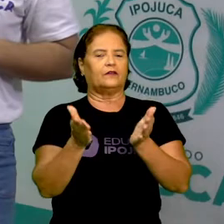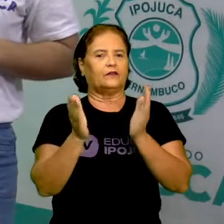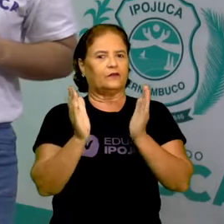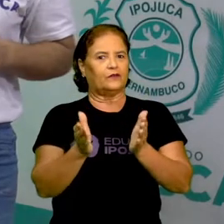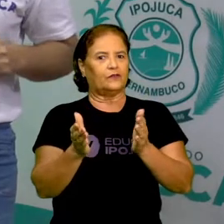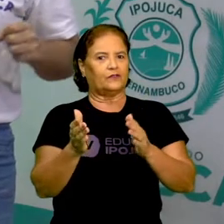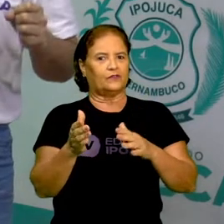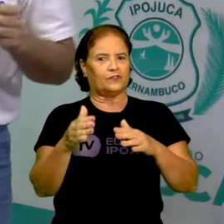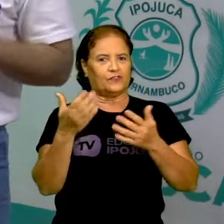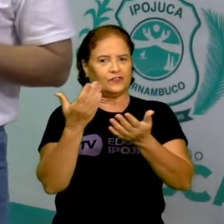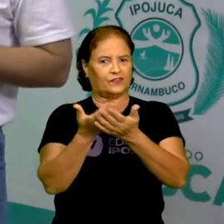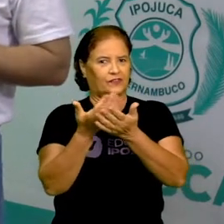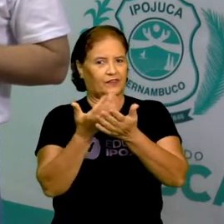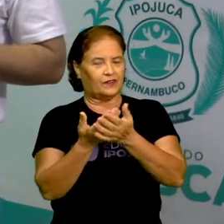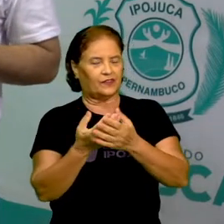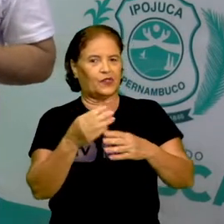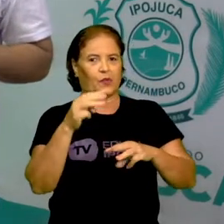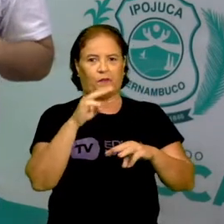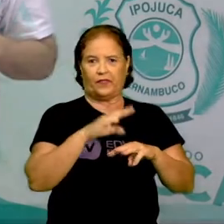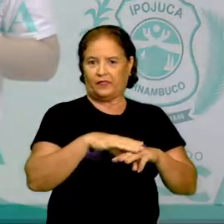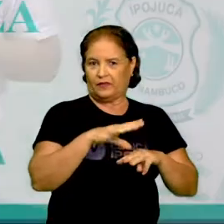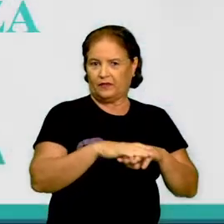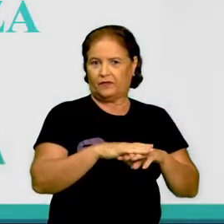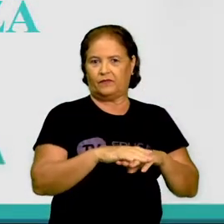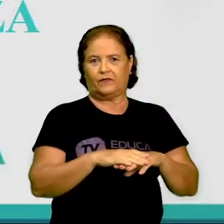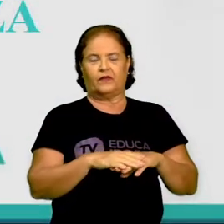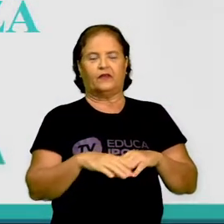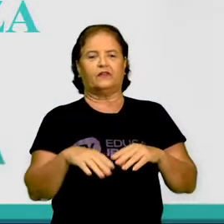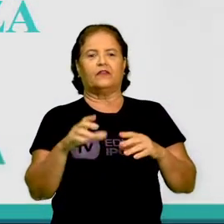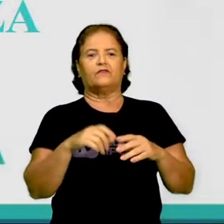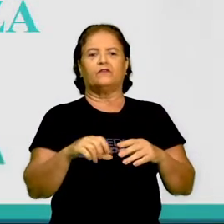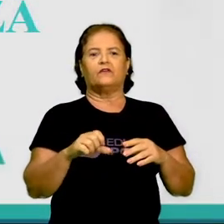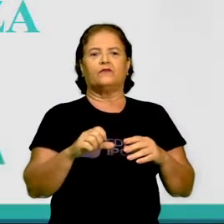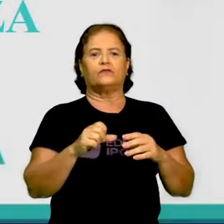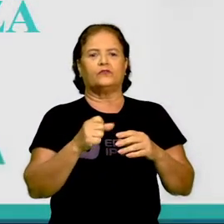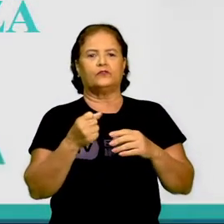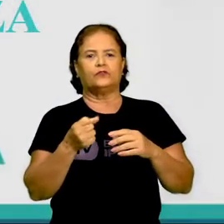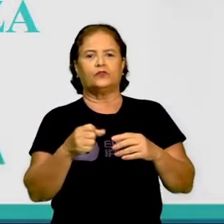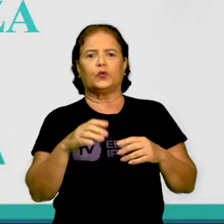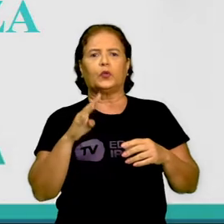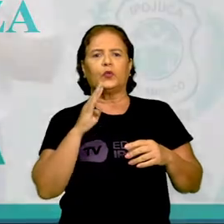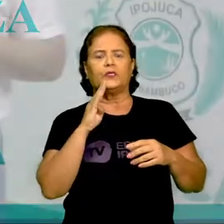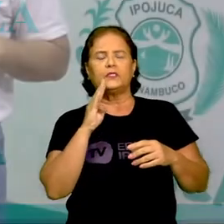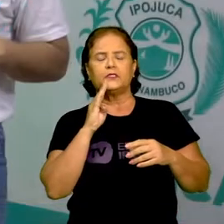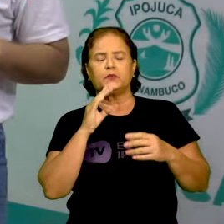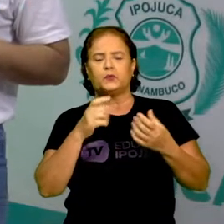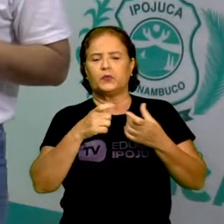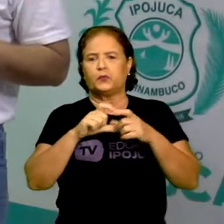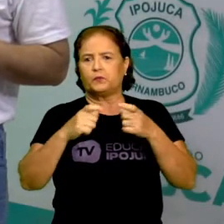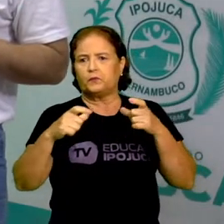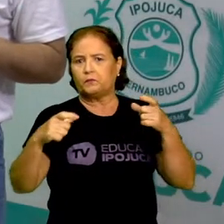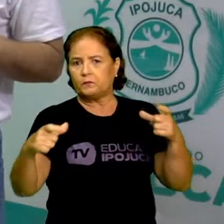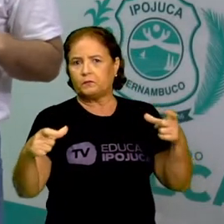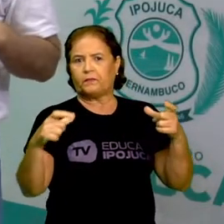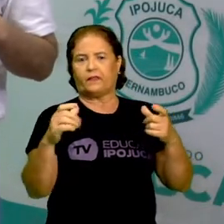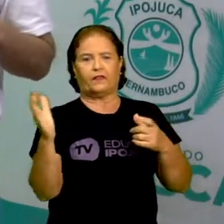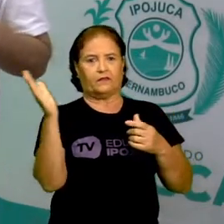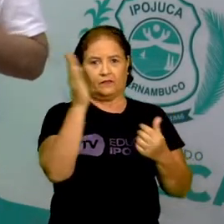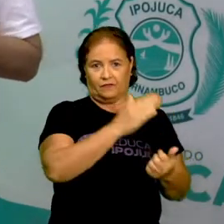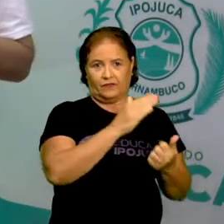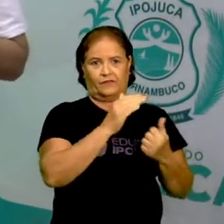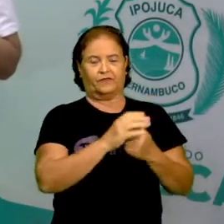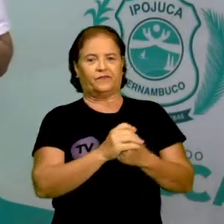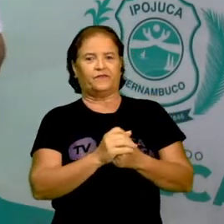de matemática nós vamos estudar noções de grandezas. Vamos lá?